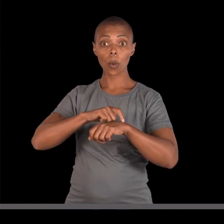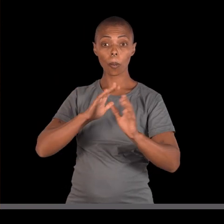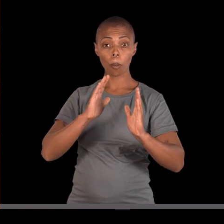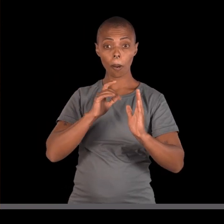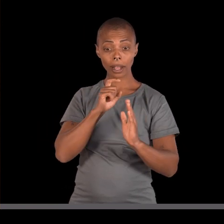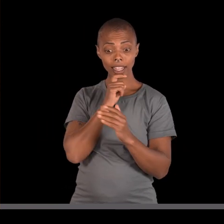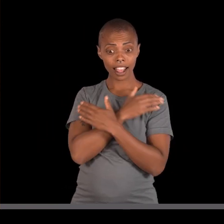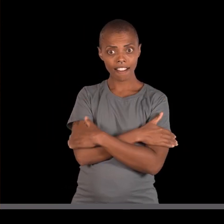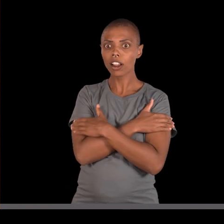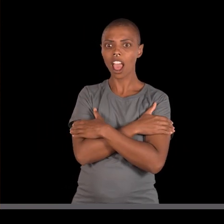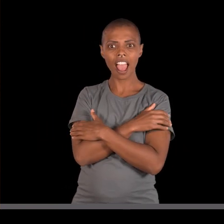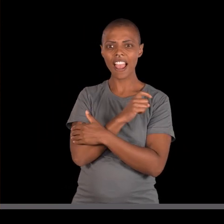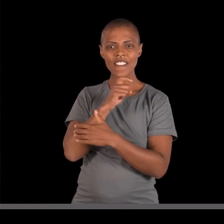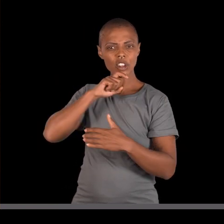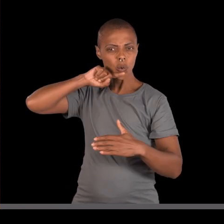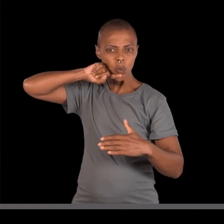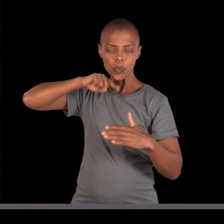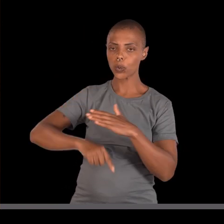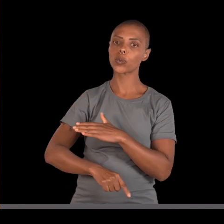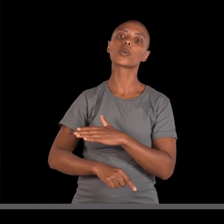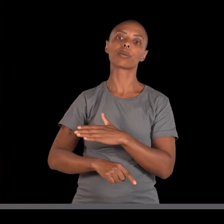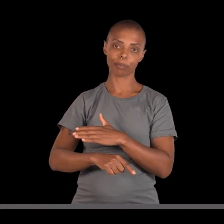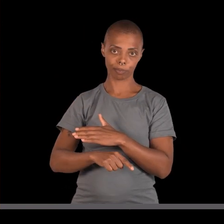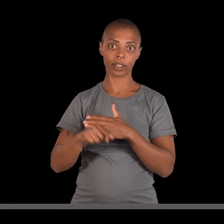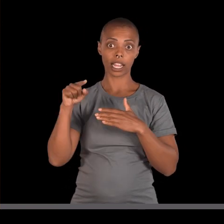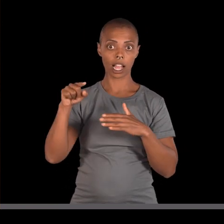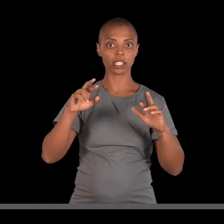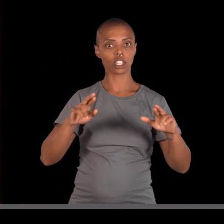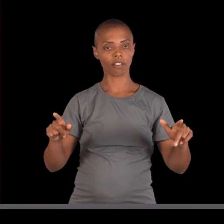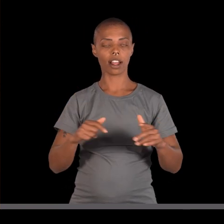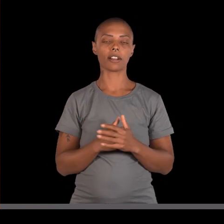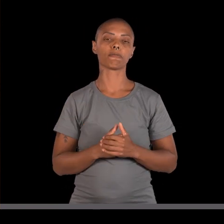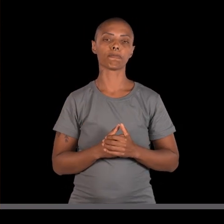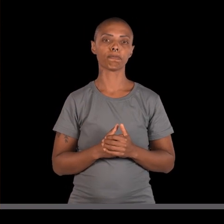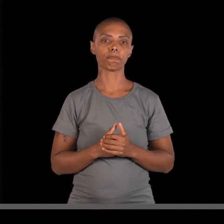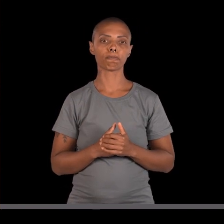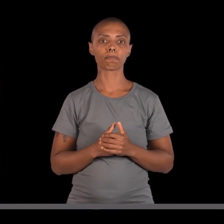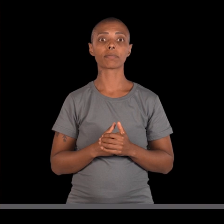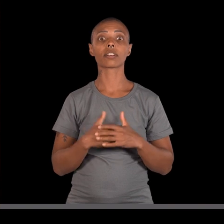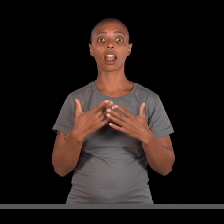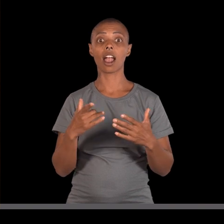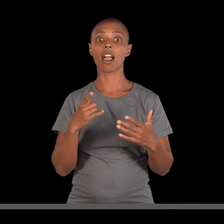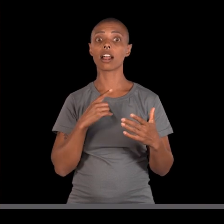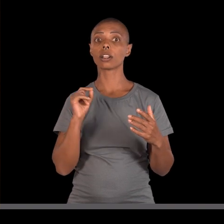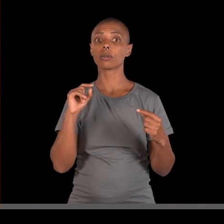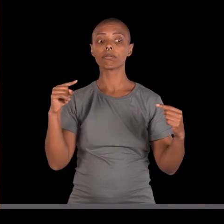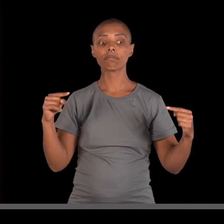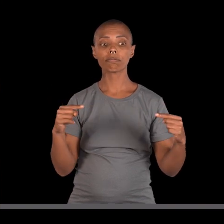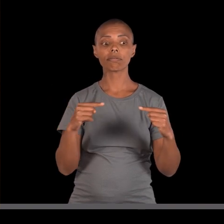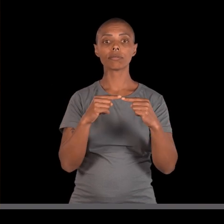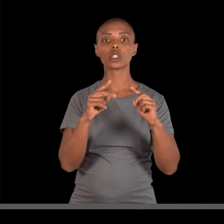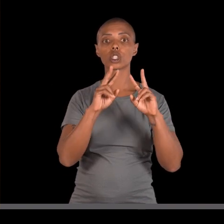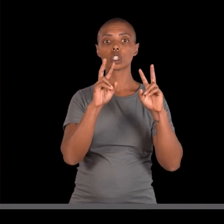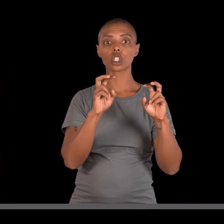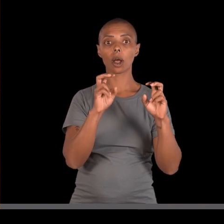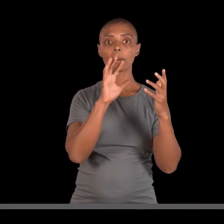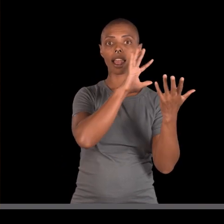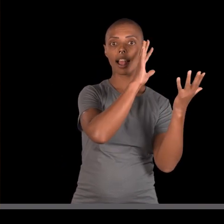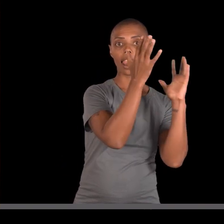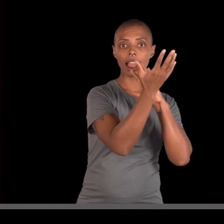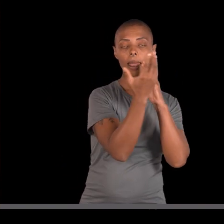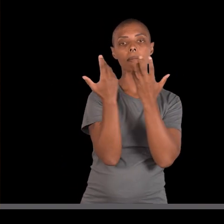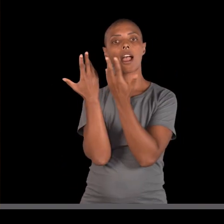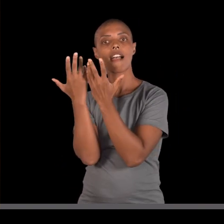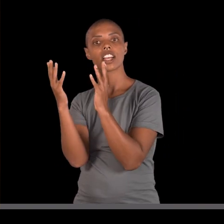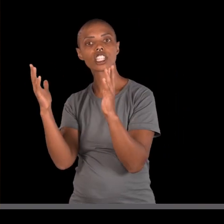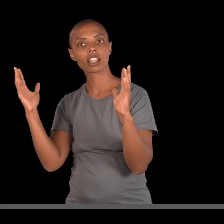mais frios. Então, é uma grande influência nos climas da região. E aí você vai ter uma relação muito grande entre o clima